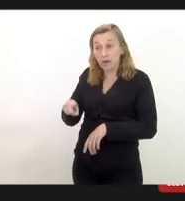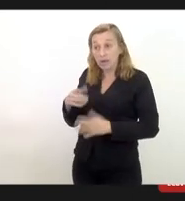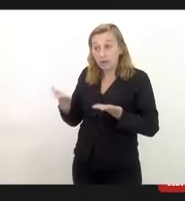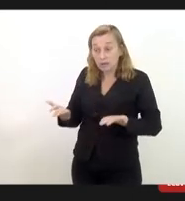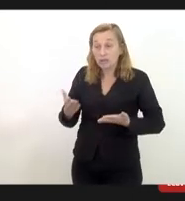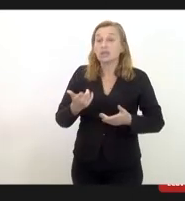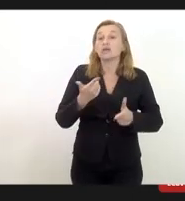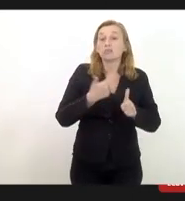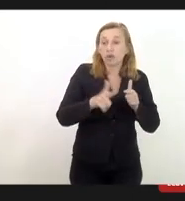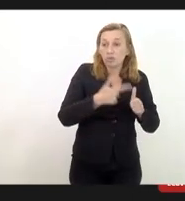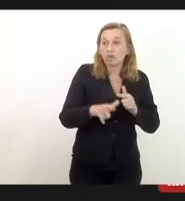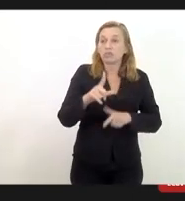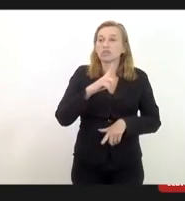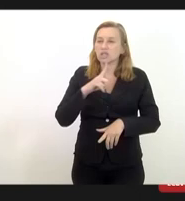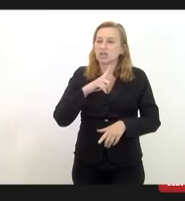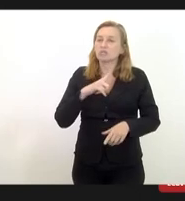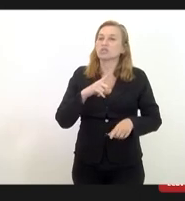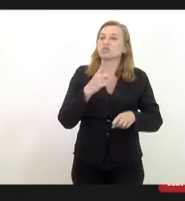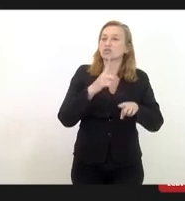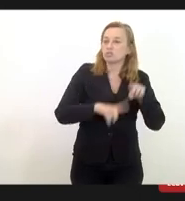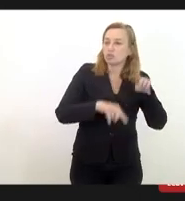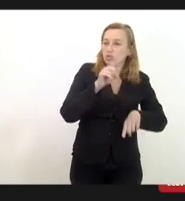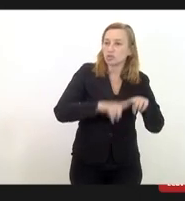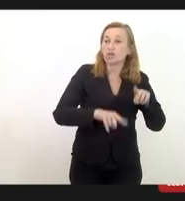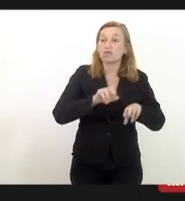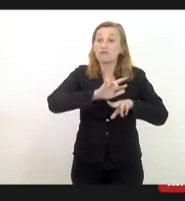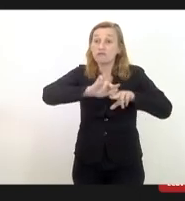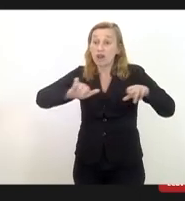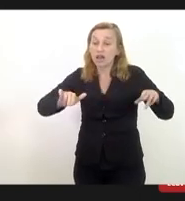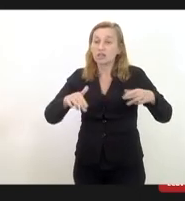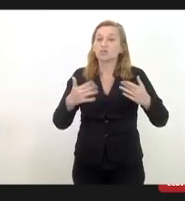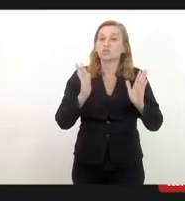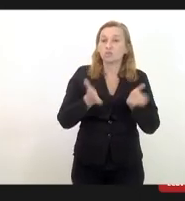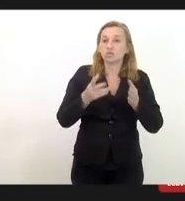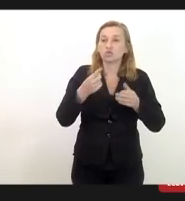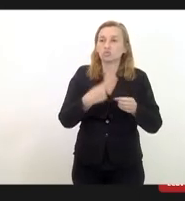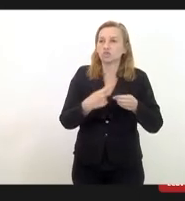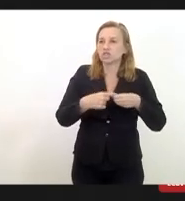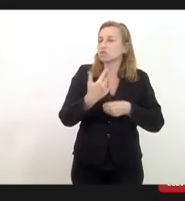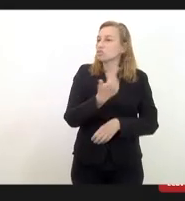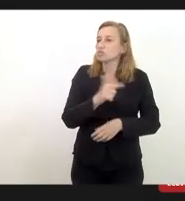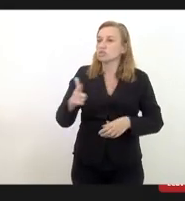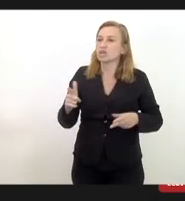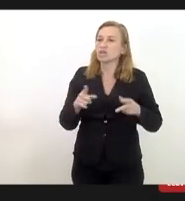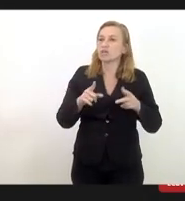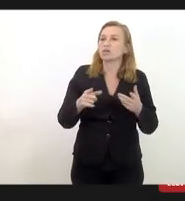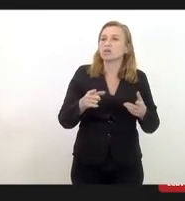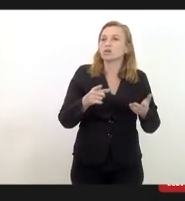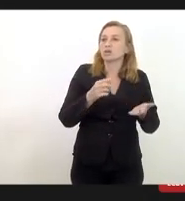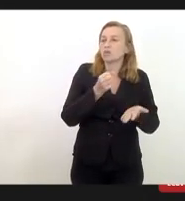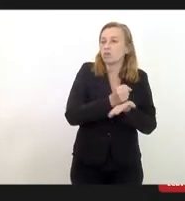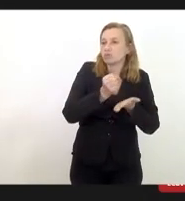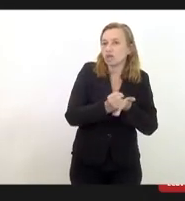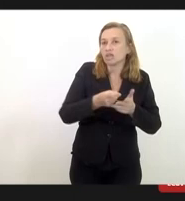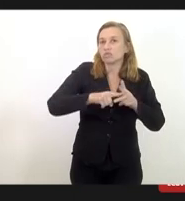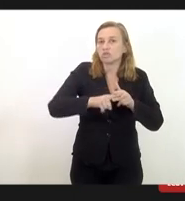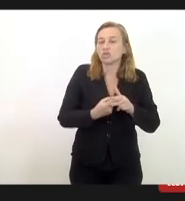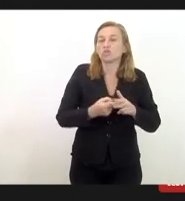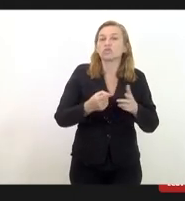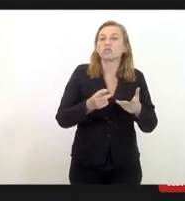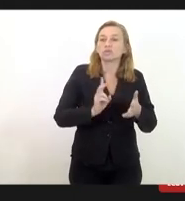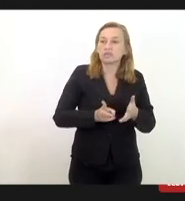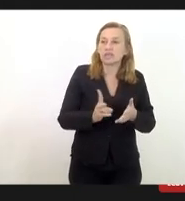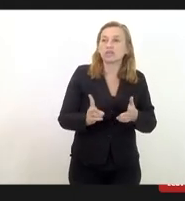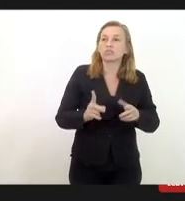temos um problema nesses equipamentos. Vários municípios hoje... não tem contrato de manutenção. Então, vira e mexe,